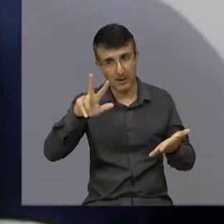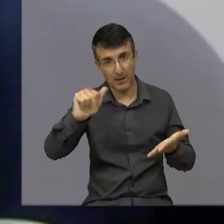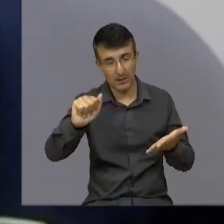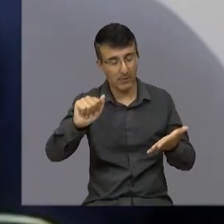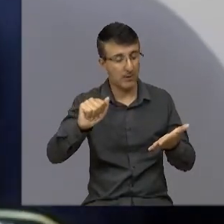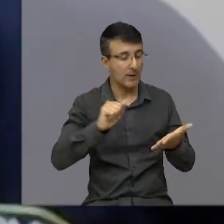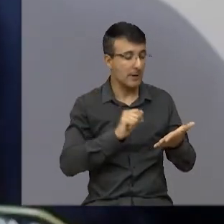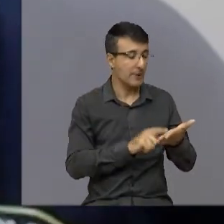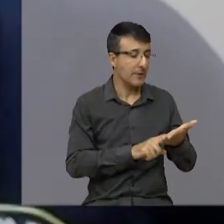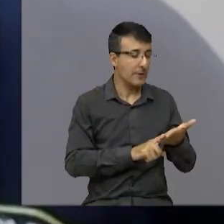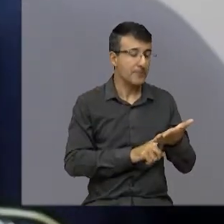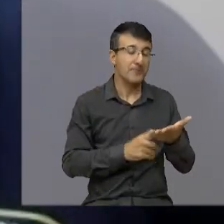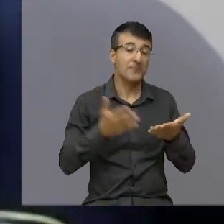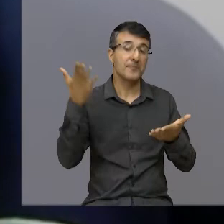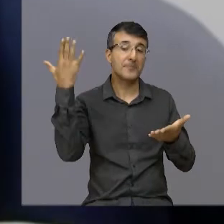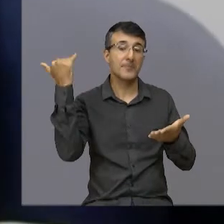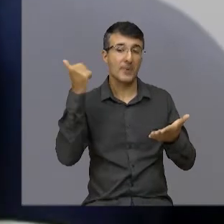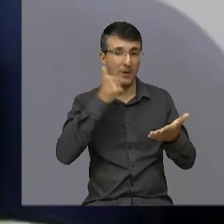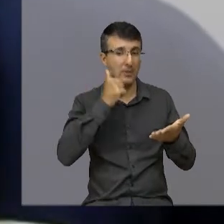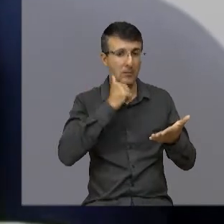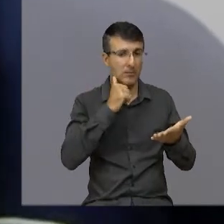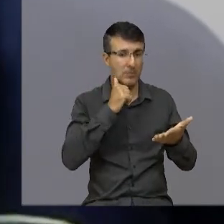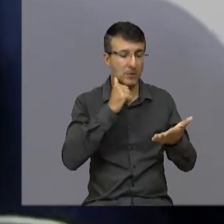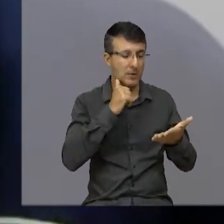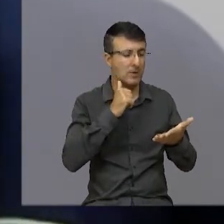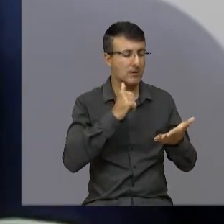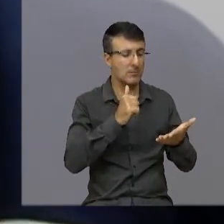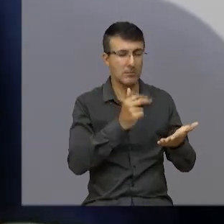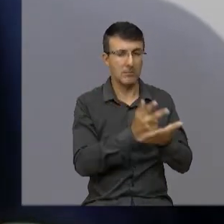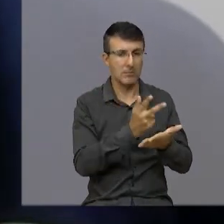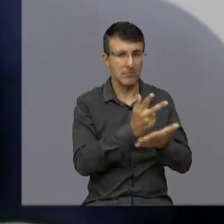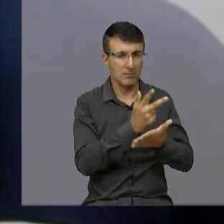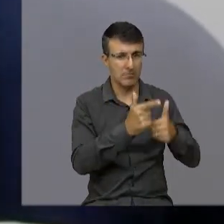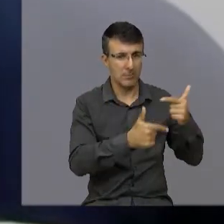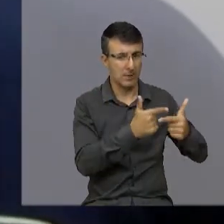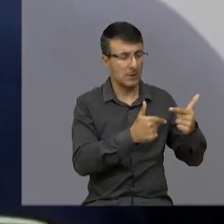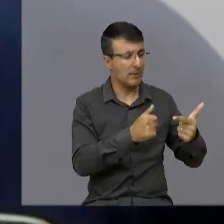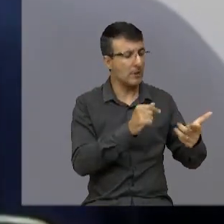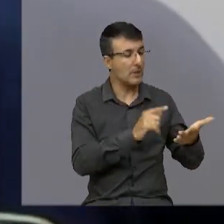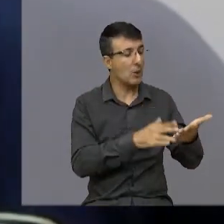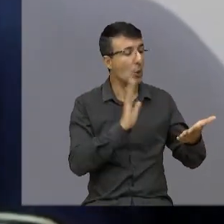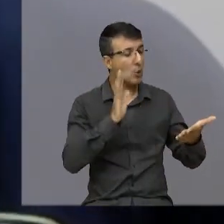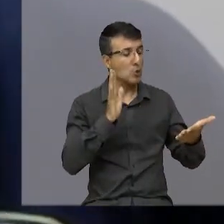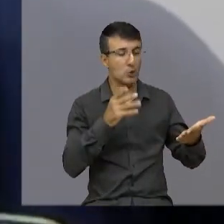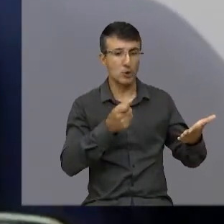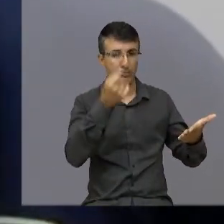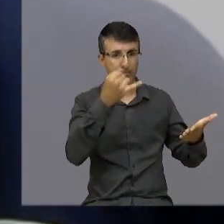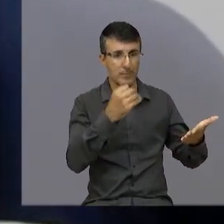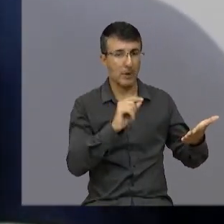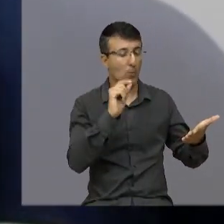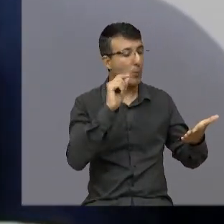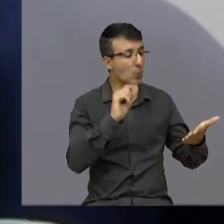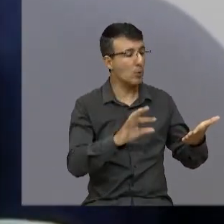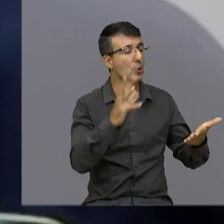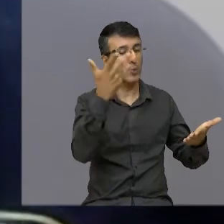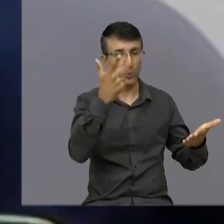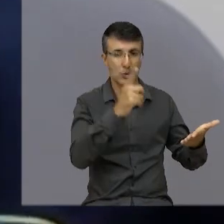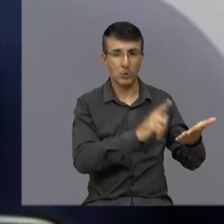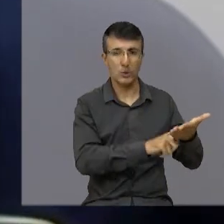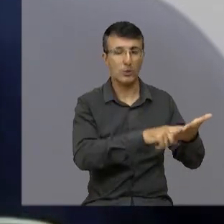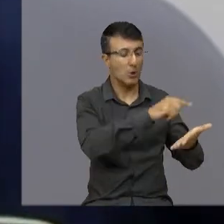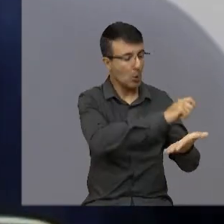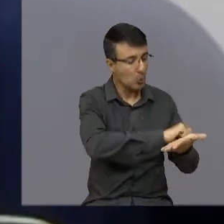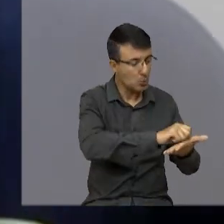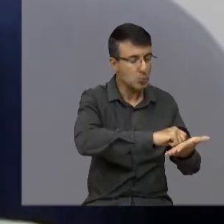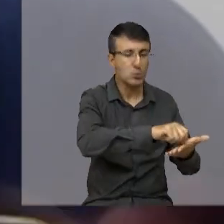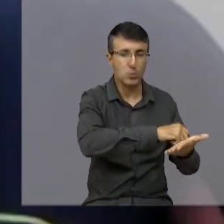DDM, então eu já fazia uma prévia, já passava um esboço para ela do que estava acontecendo, e aí